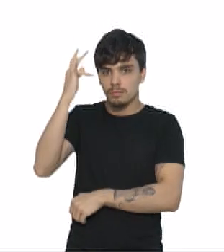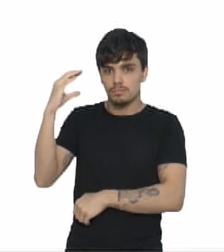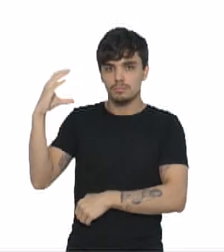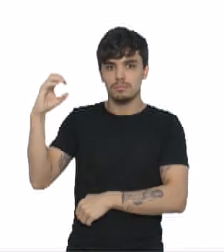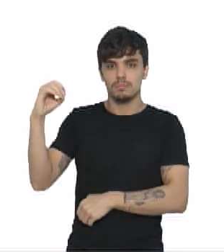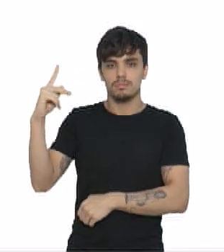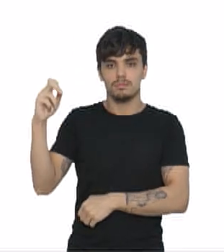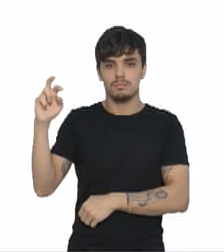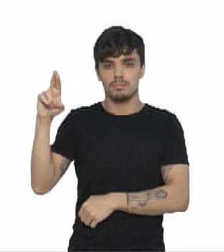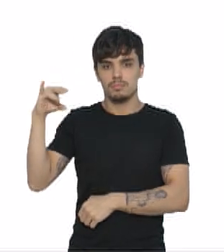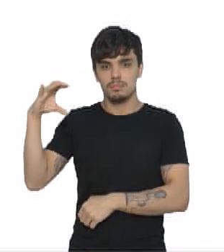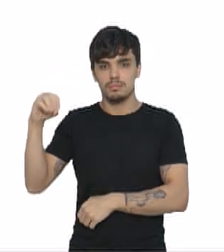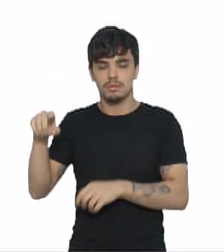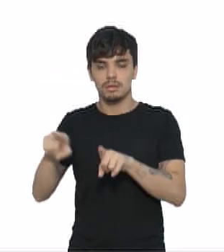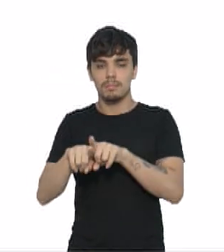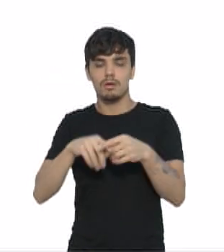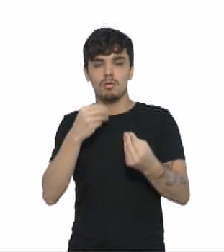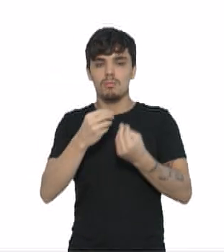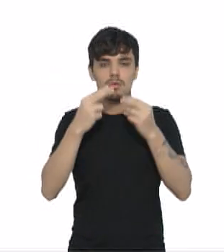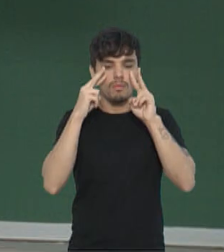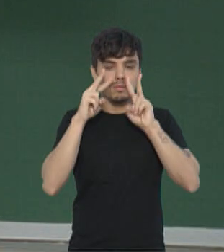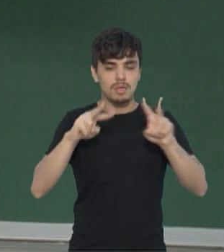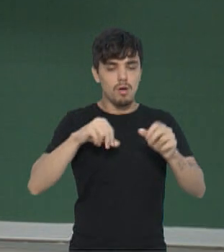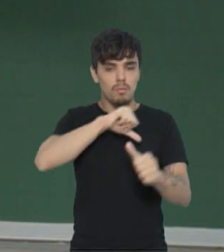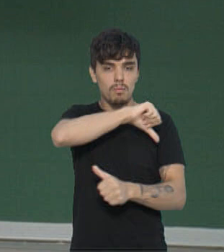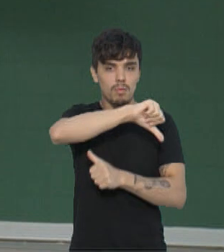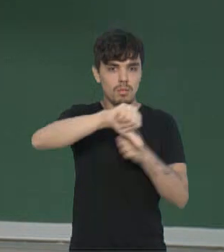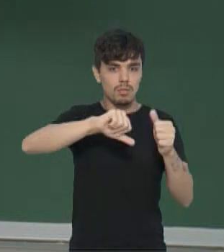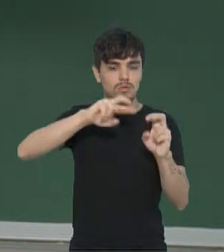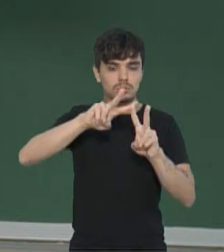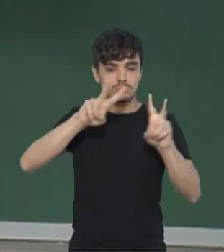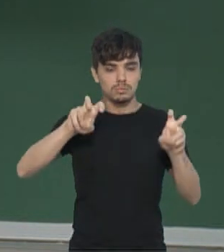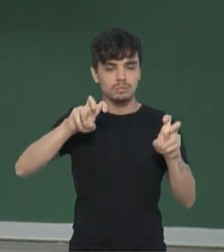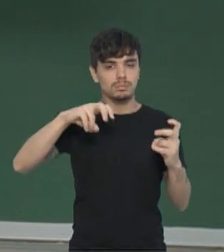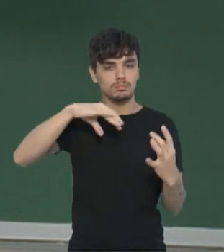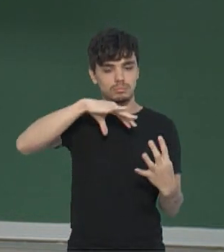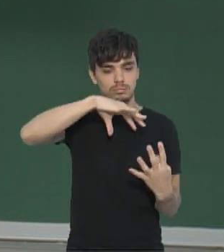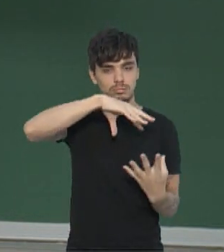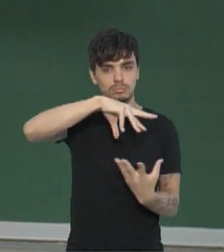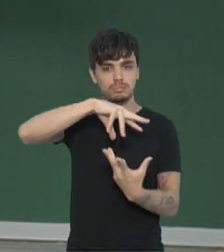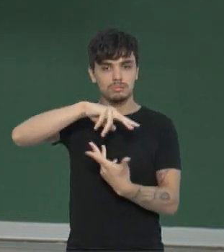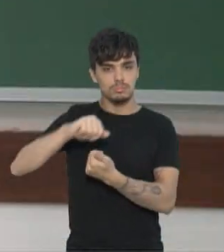ele mudou a visão do homem sobre o universo.